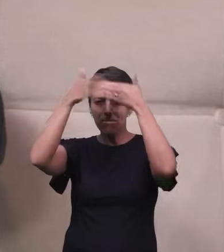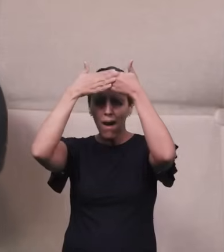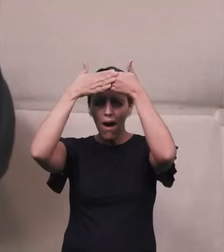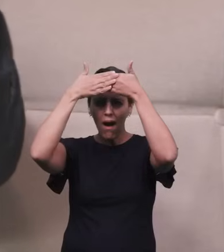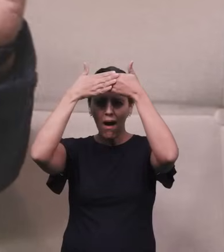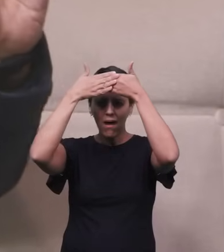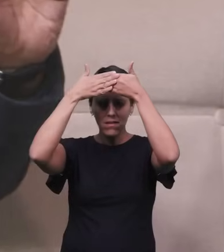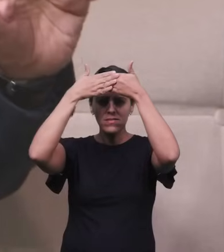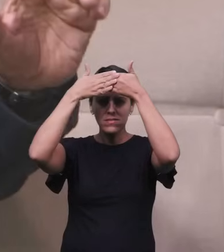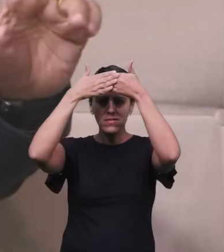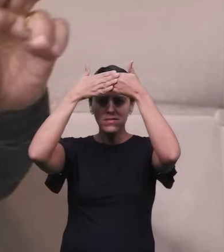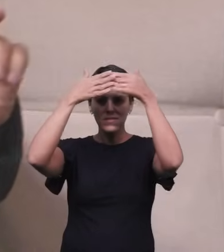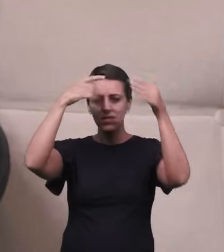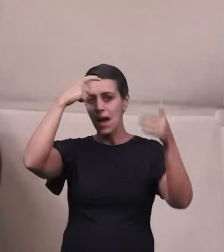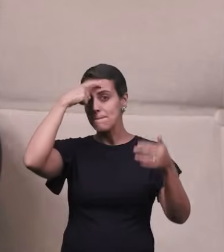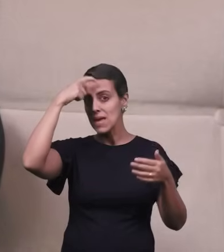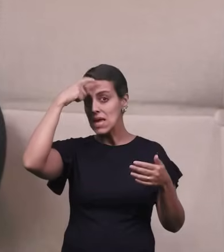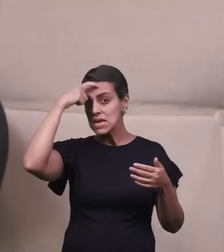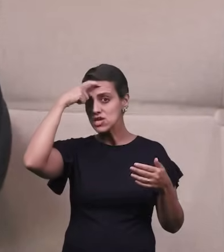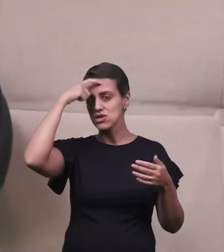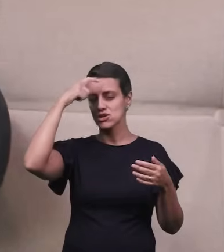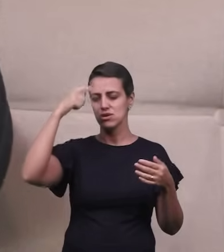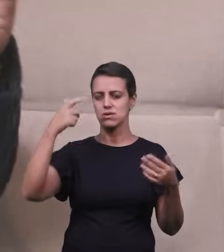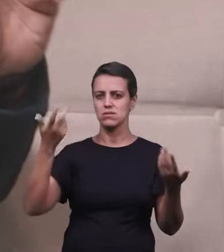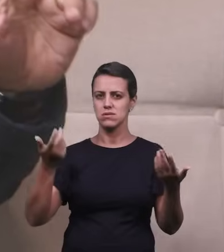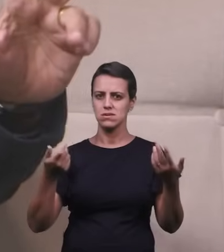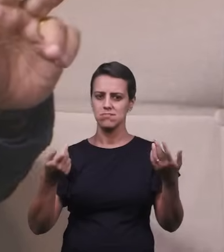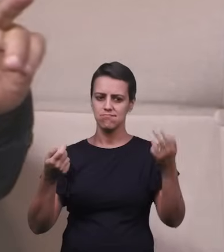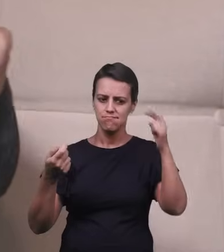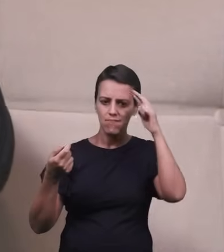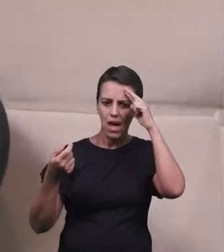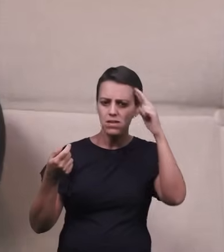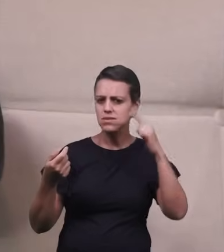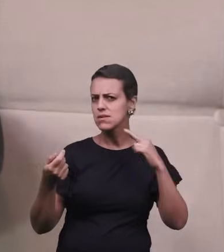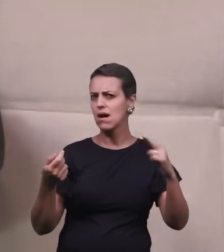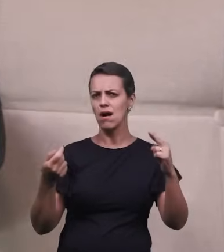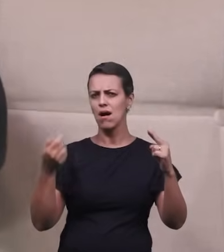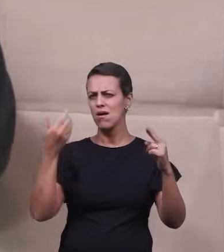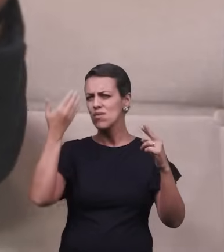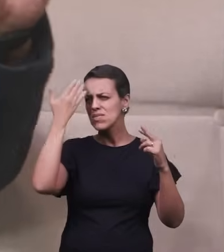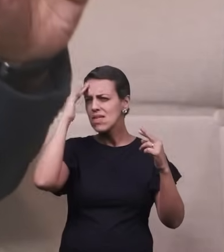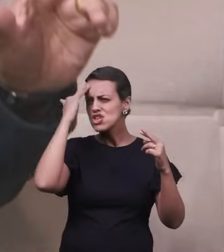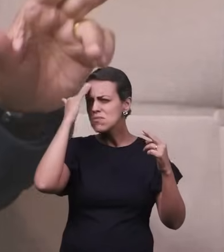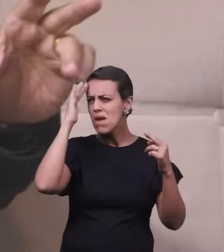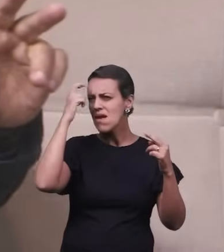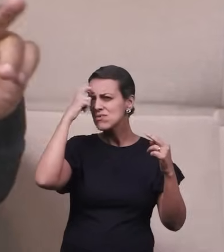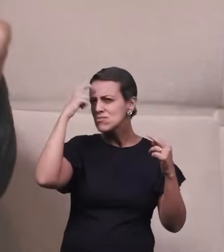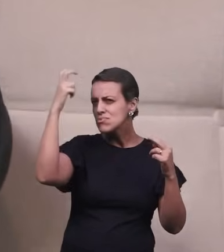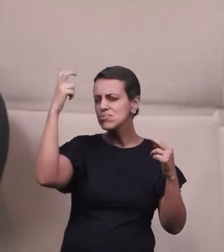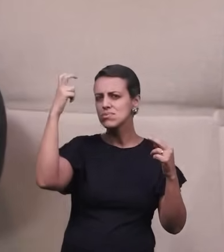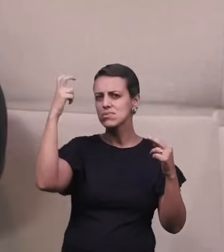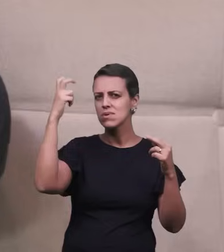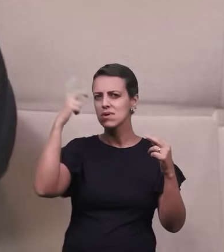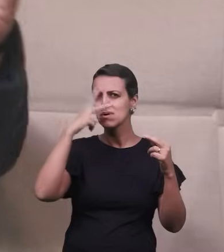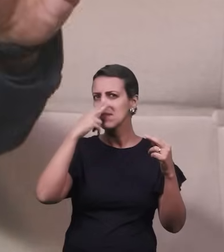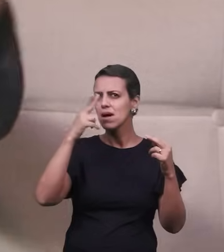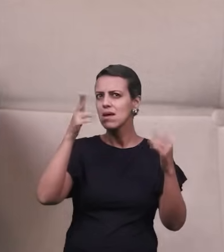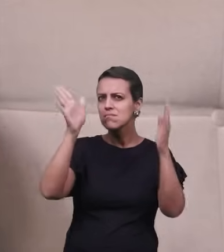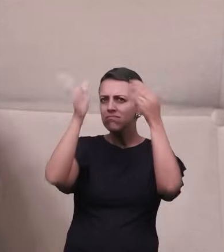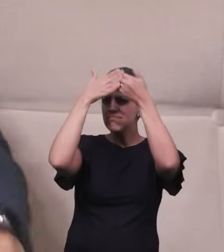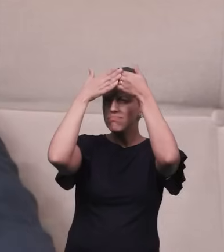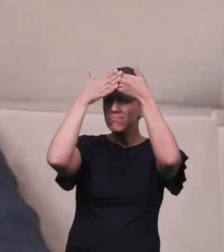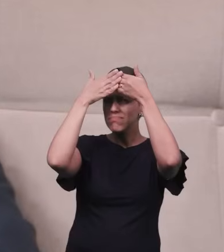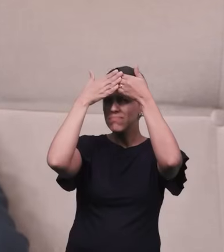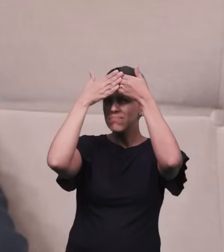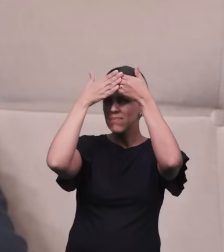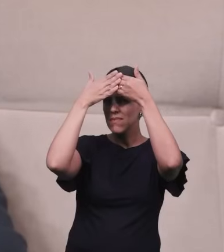a mente do homem, na sua razão, os seus entendimentos, ele não consegue